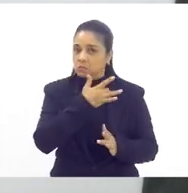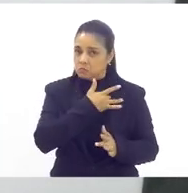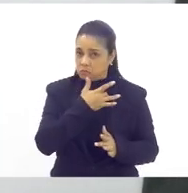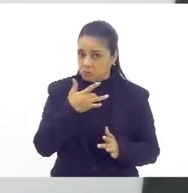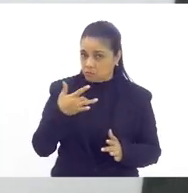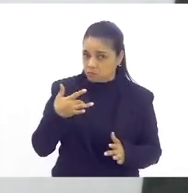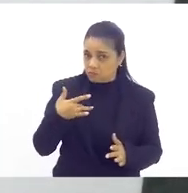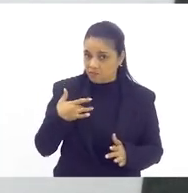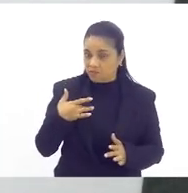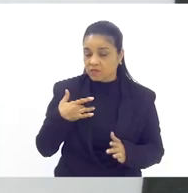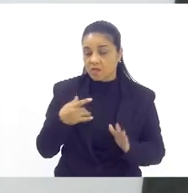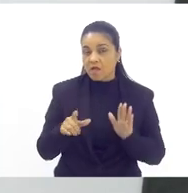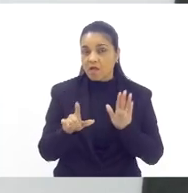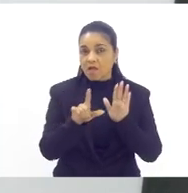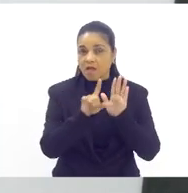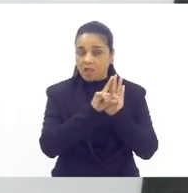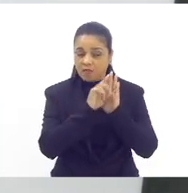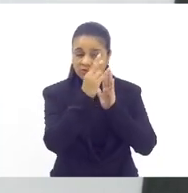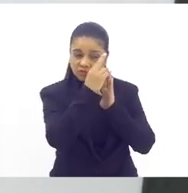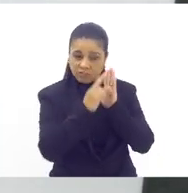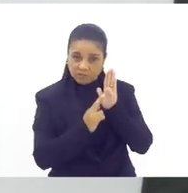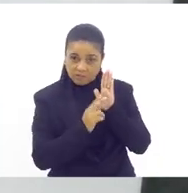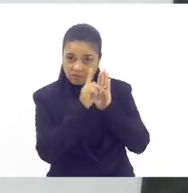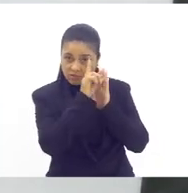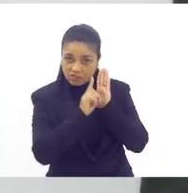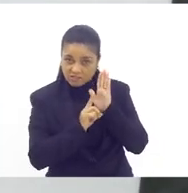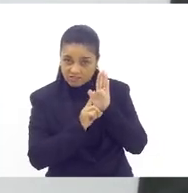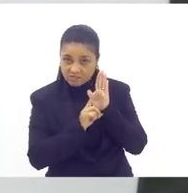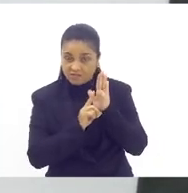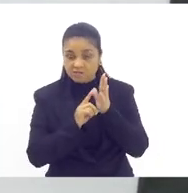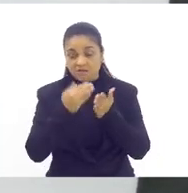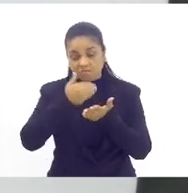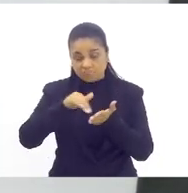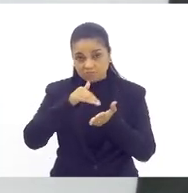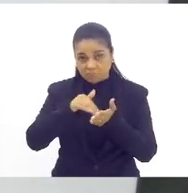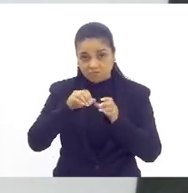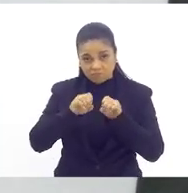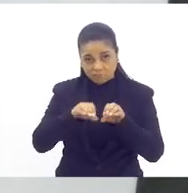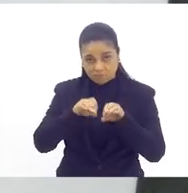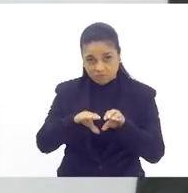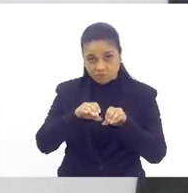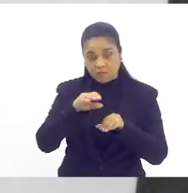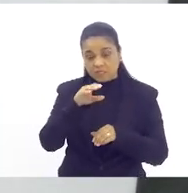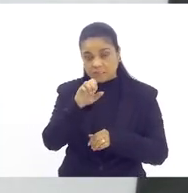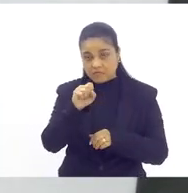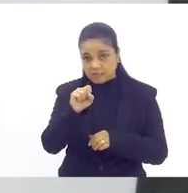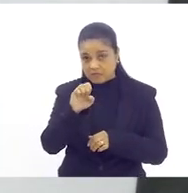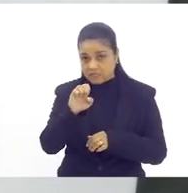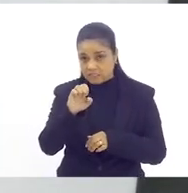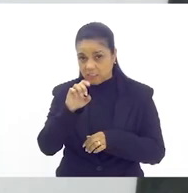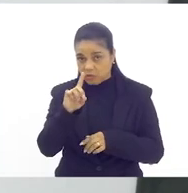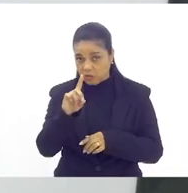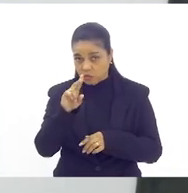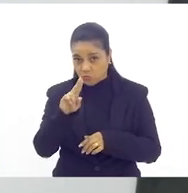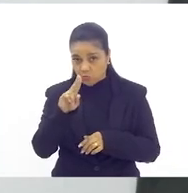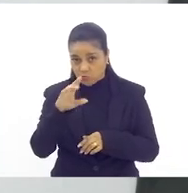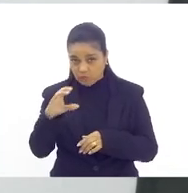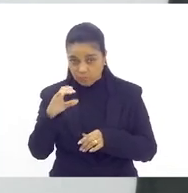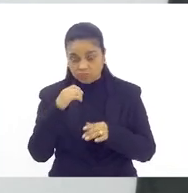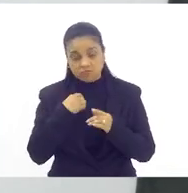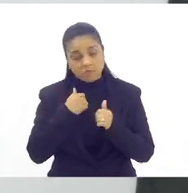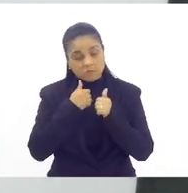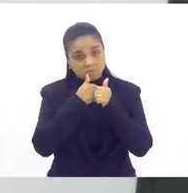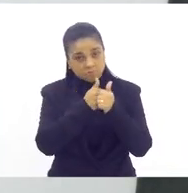essa lei estabelece de eletrizes para Seduc que ela já cumpre porque a Seduc segue a normativa do penai por isso já cumpre